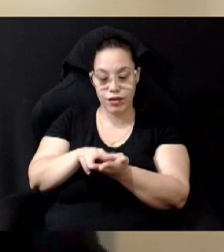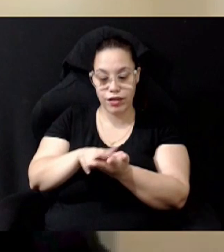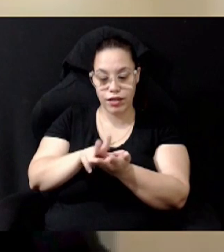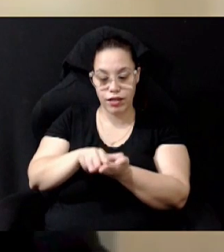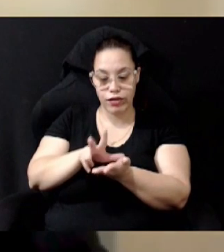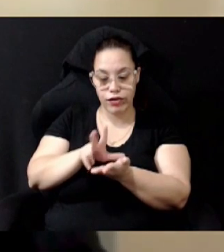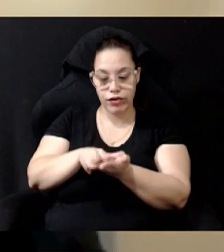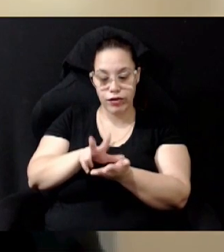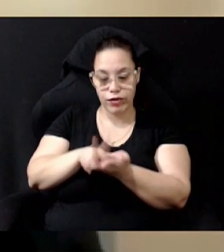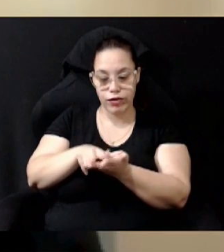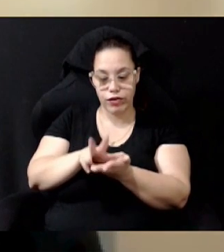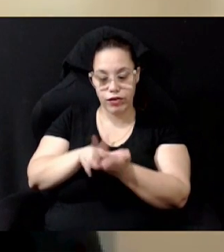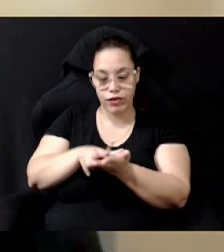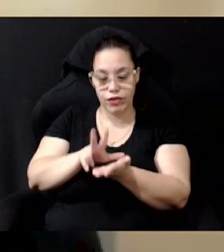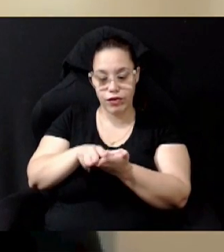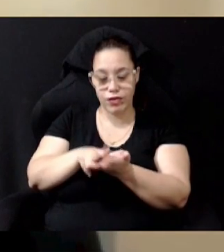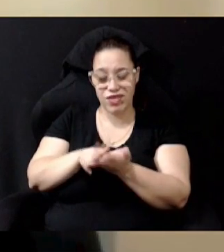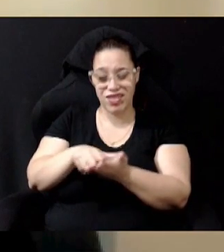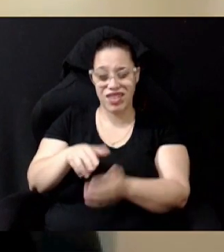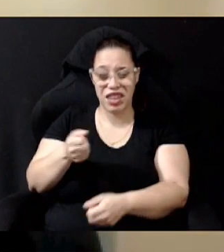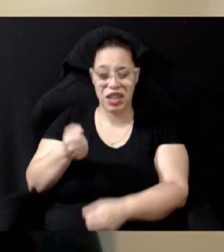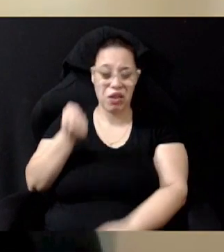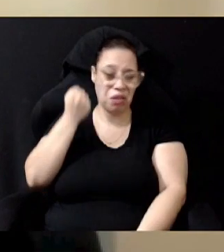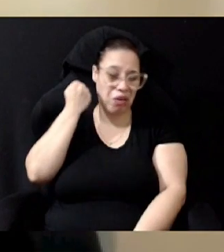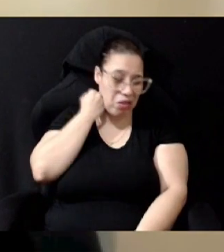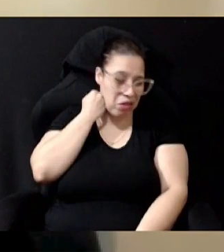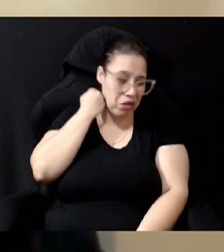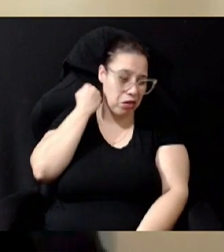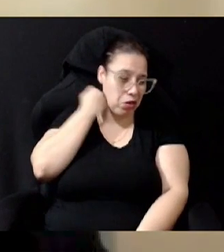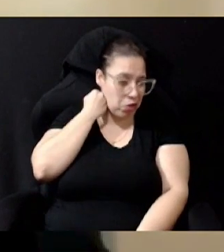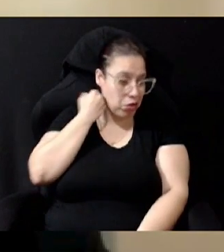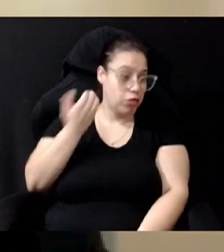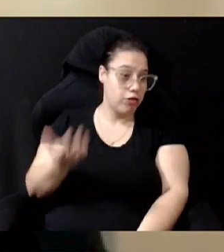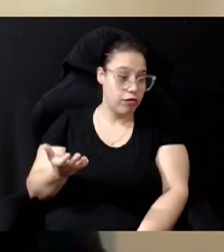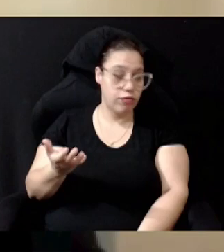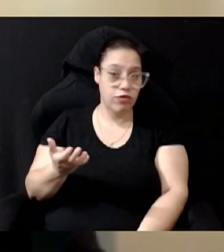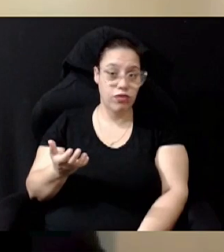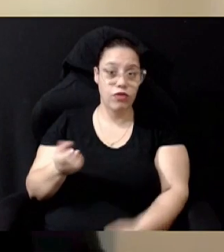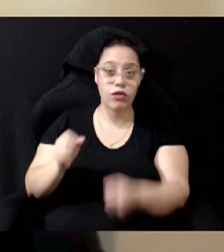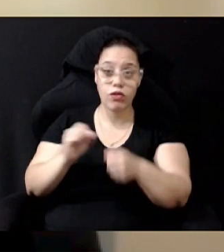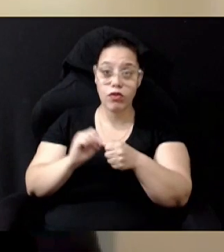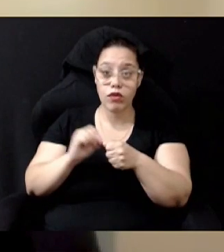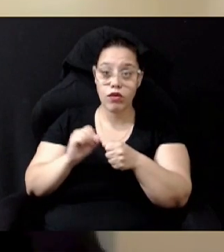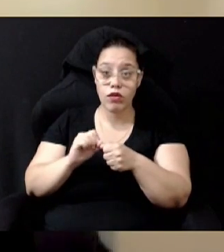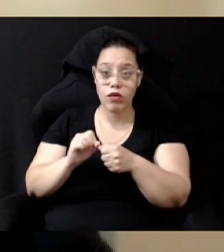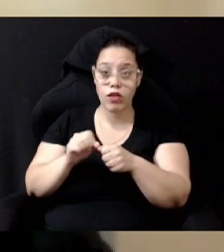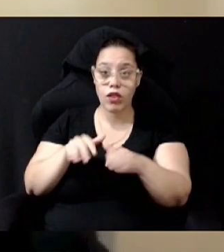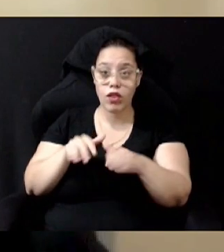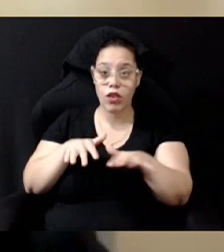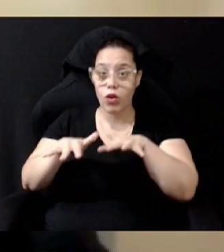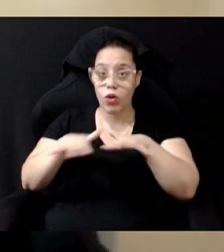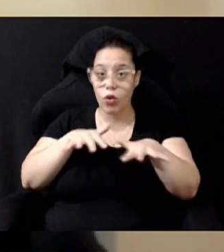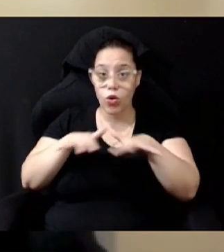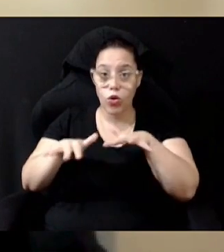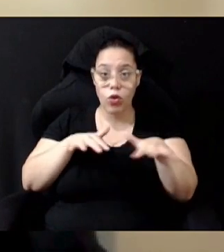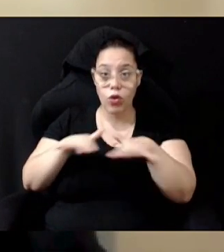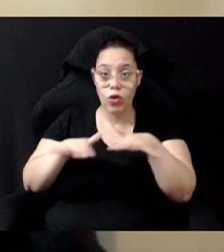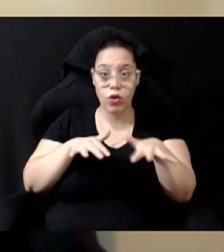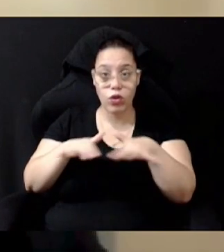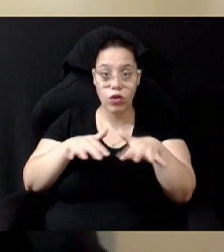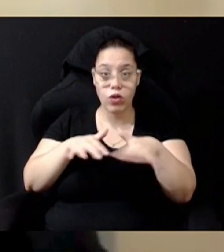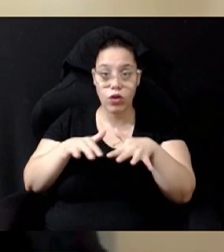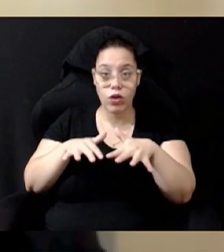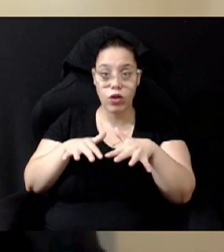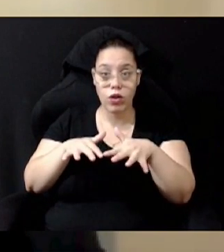tão incomodativas que demandam que a pessoa faça um movimento para poder tentar compensar